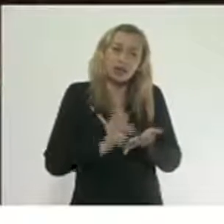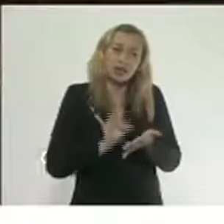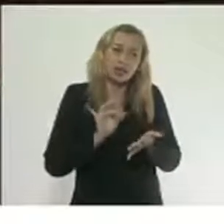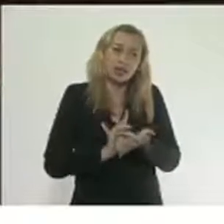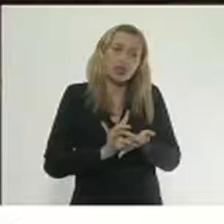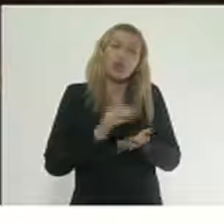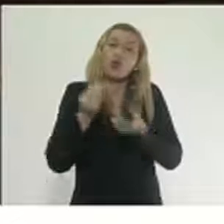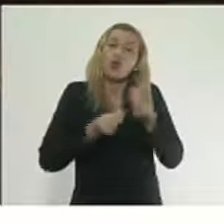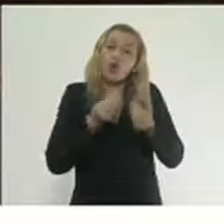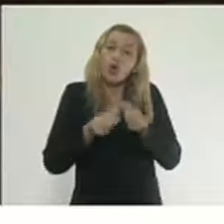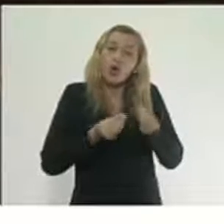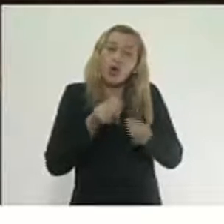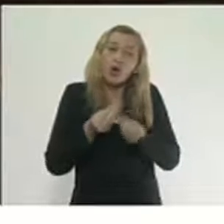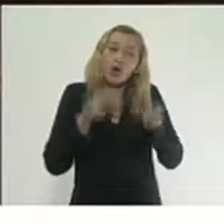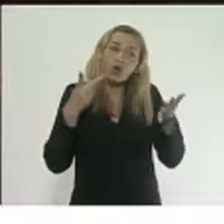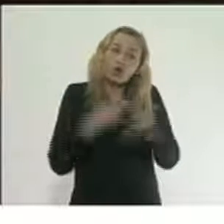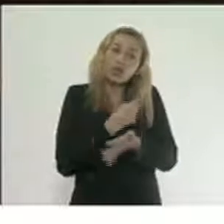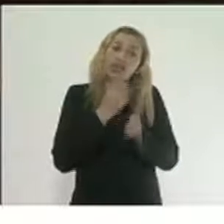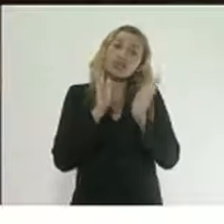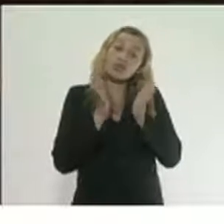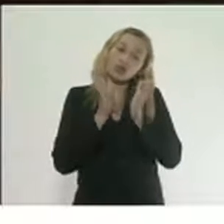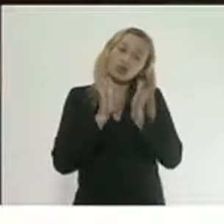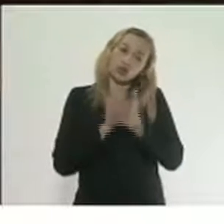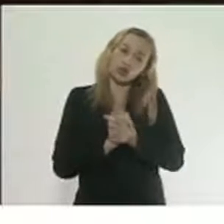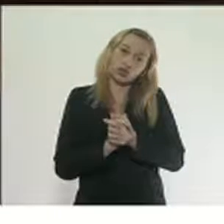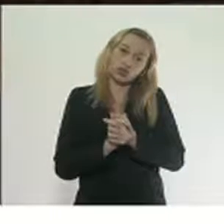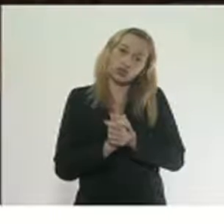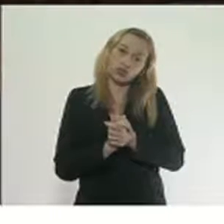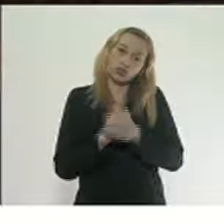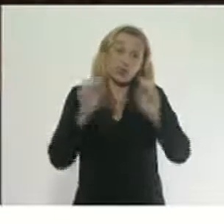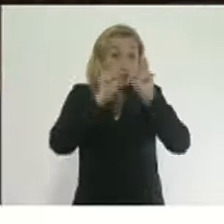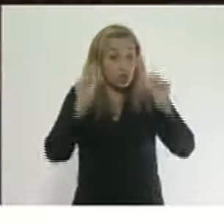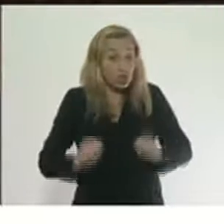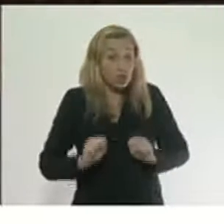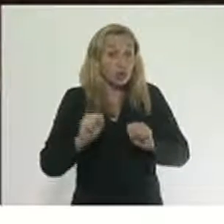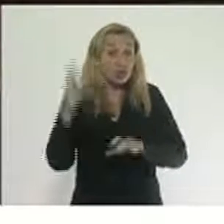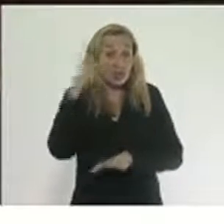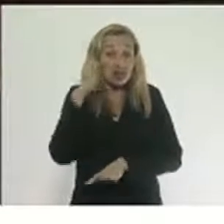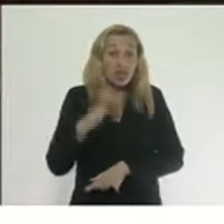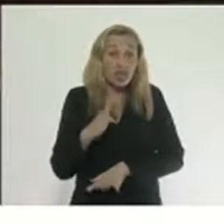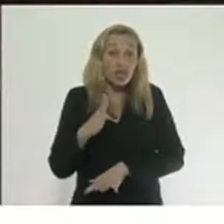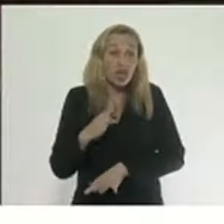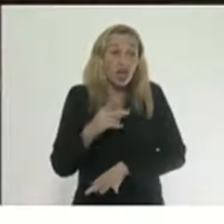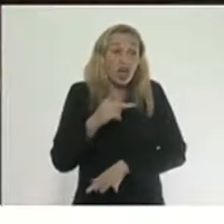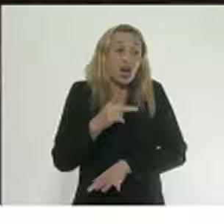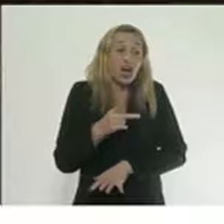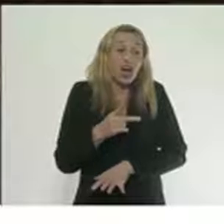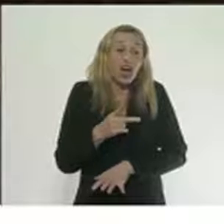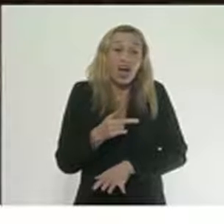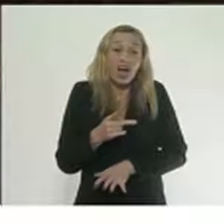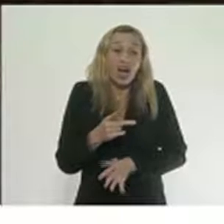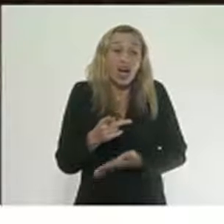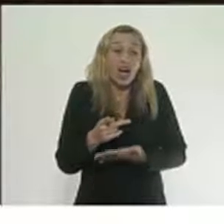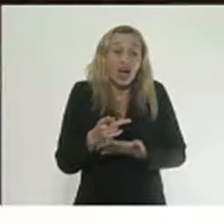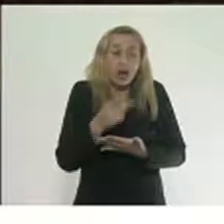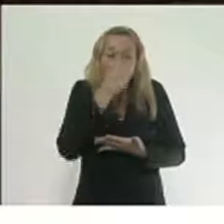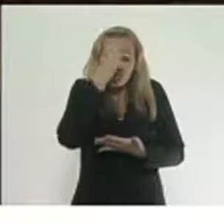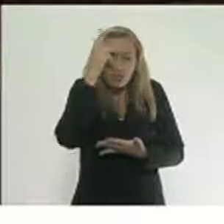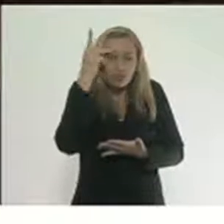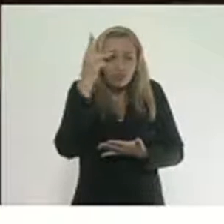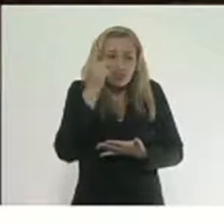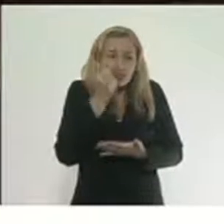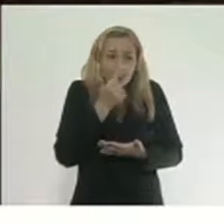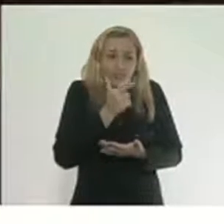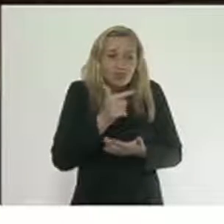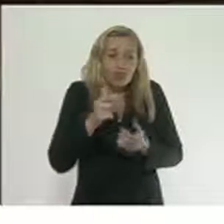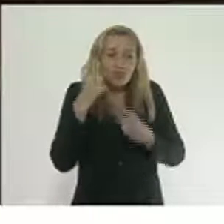existe atualmente o sistema de previdência brasileiro. Isso daí é uma coisa que ninguém está, muito pelo